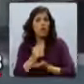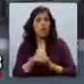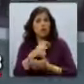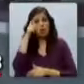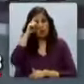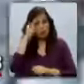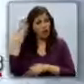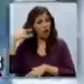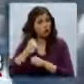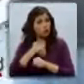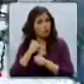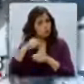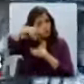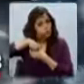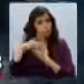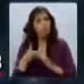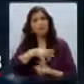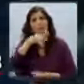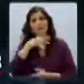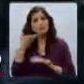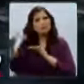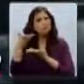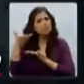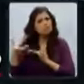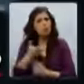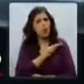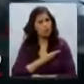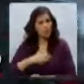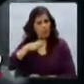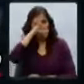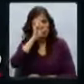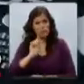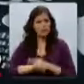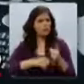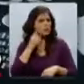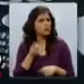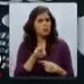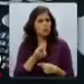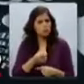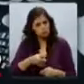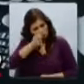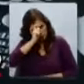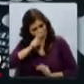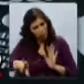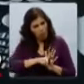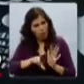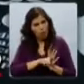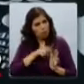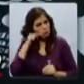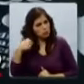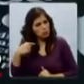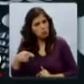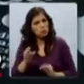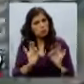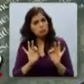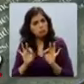Sócrates trabalhou como consultor, realçou que as relações com o antigo primeiro-ministro sempre seguiram a legalidade e a regularidades